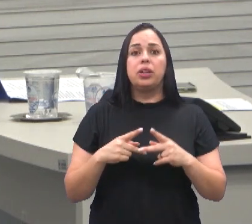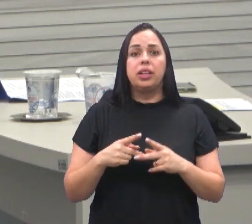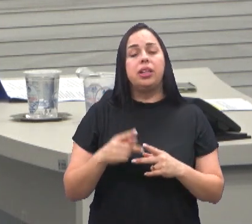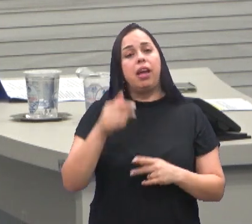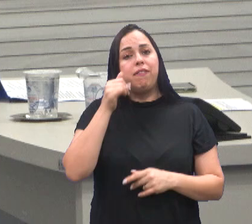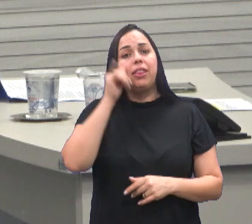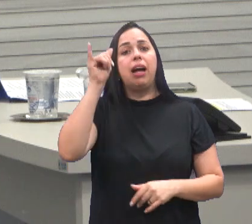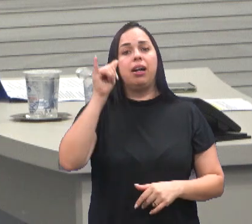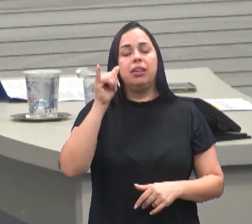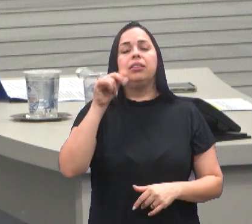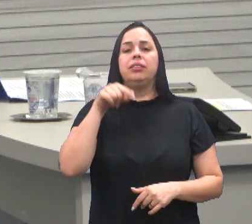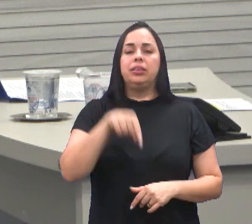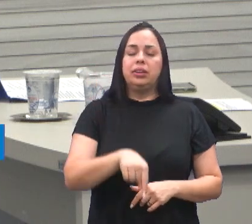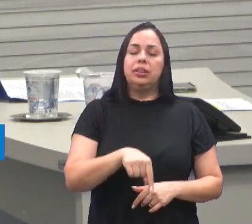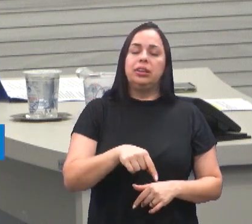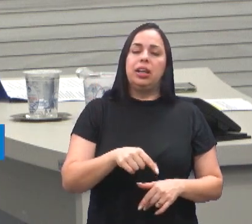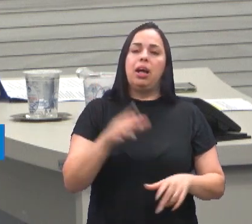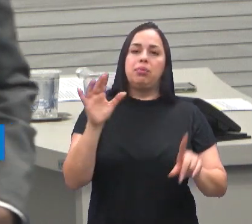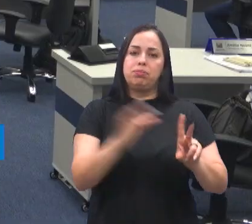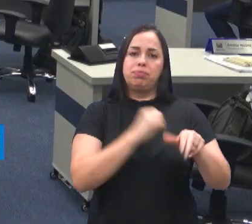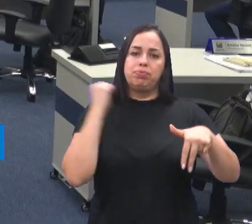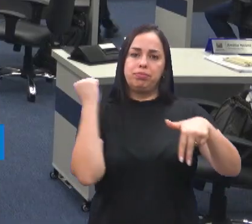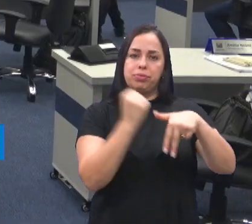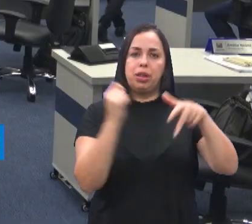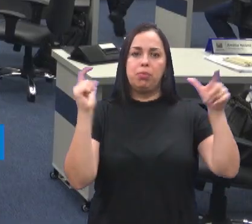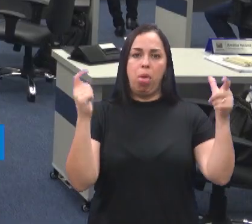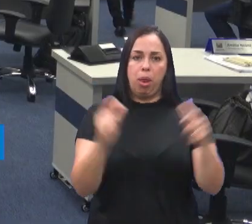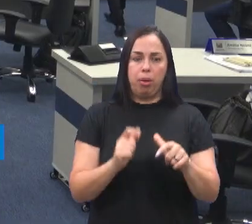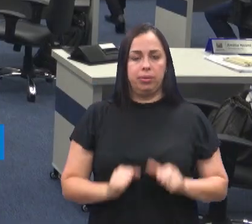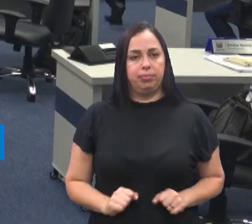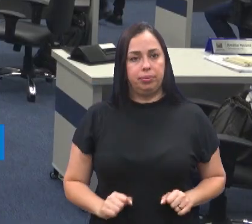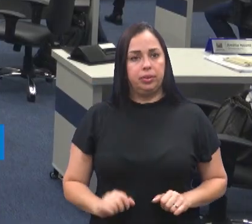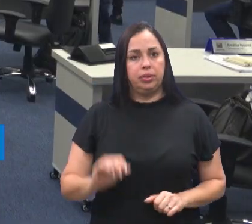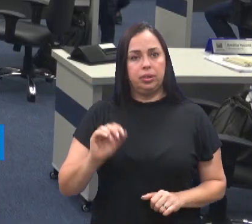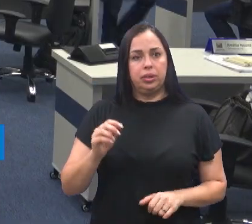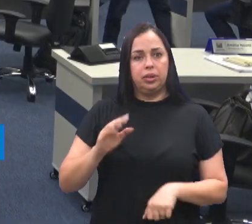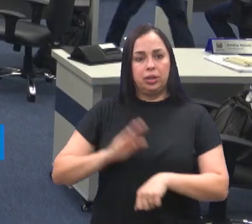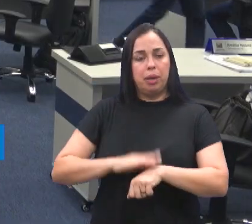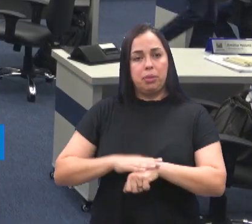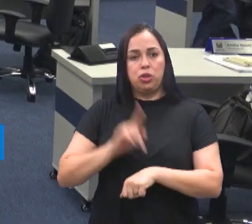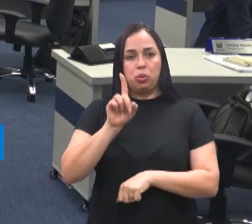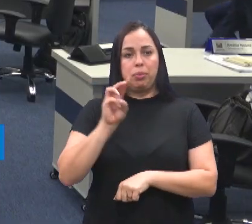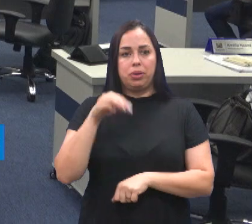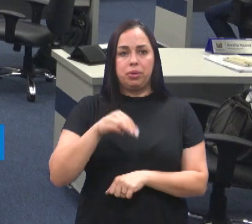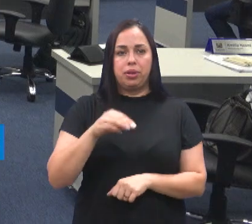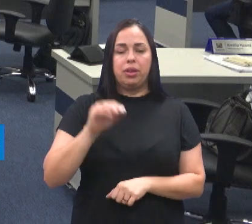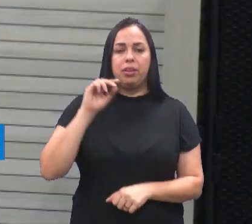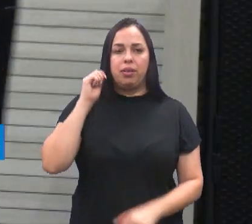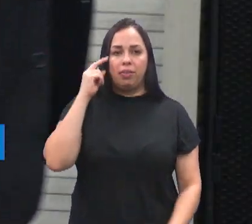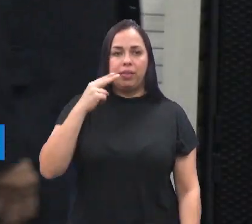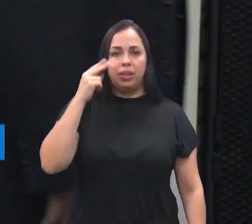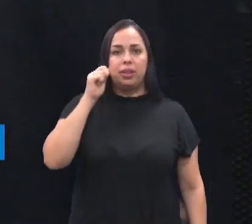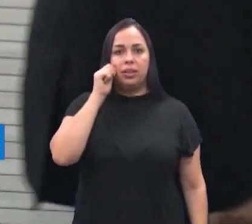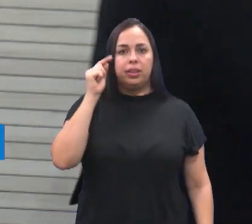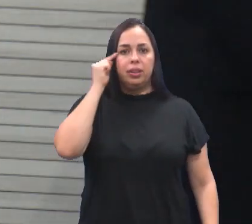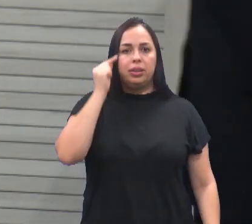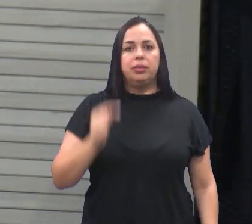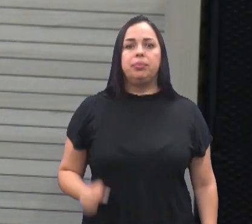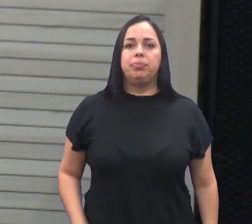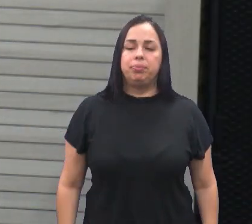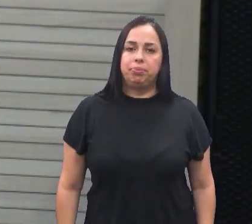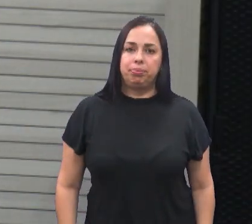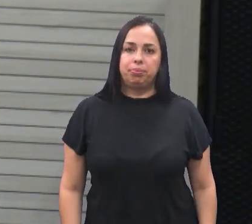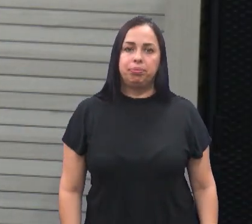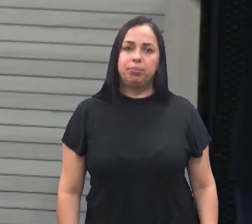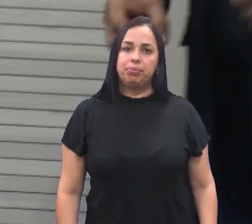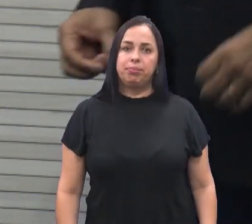feminicídio a cada ano. Justificativa de votação, por tempo de 1 minuto, a vereadora Amélia Naomi. Senhor presidente,